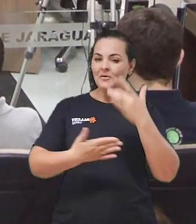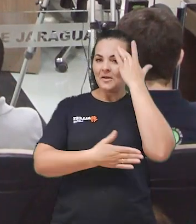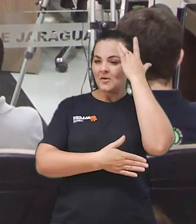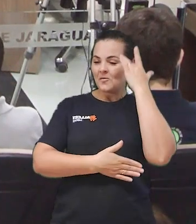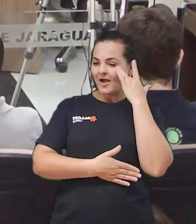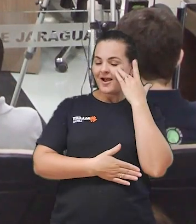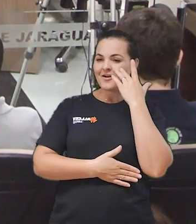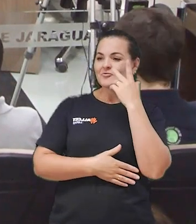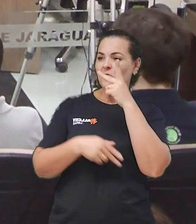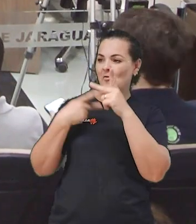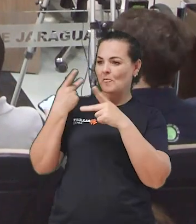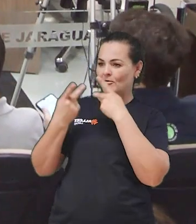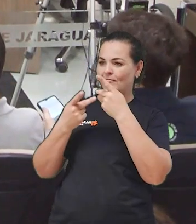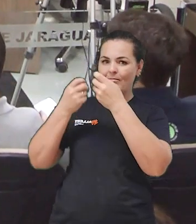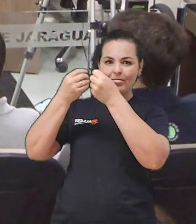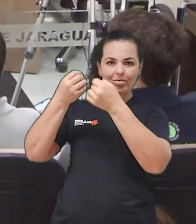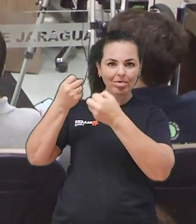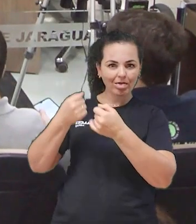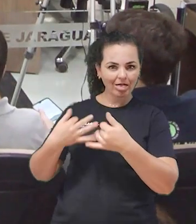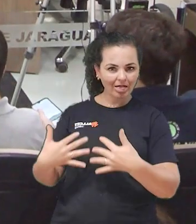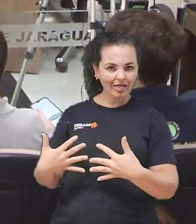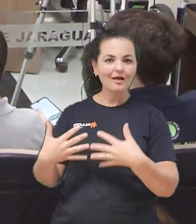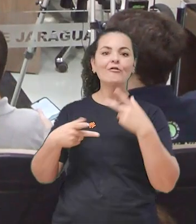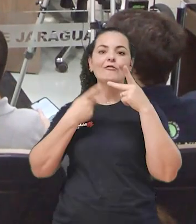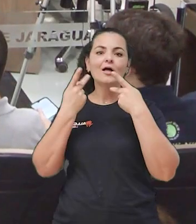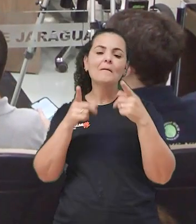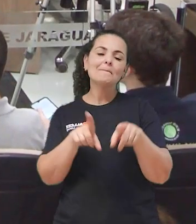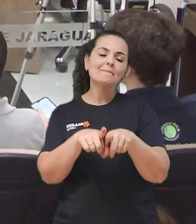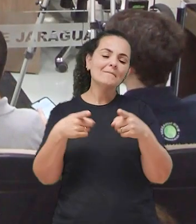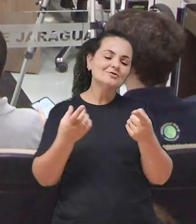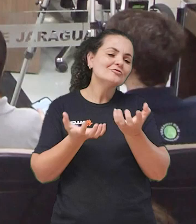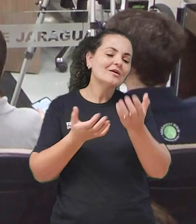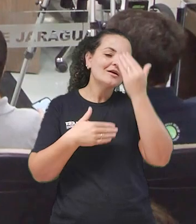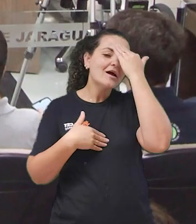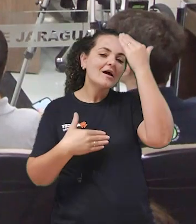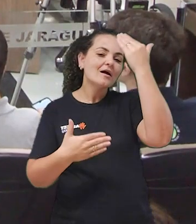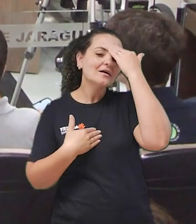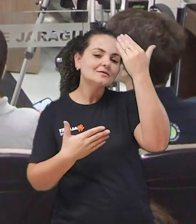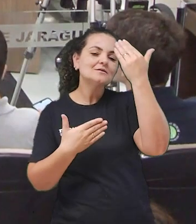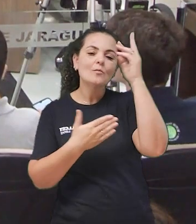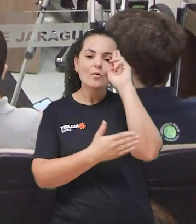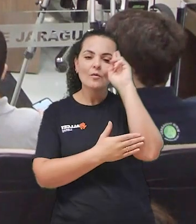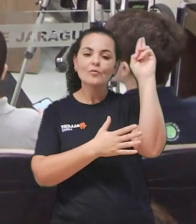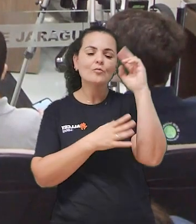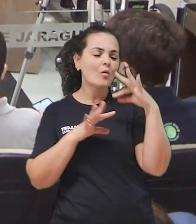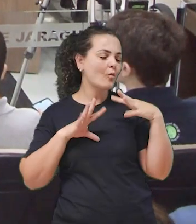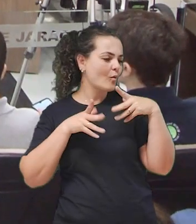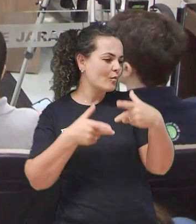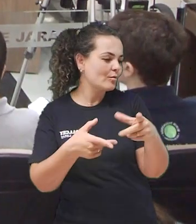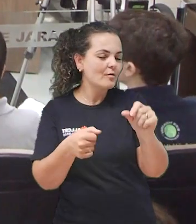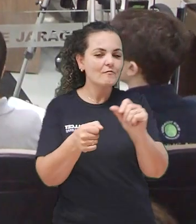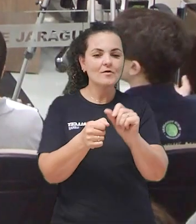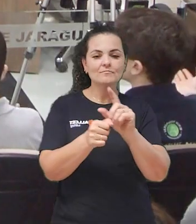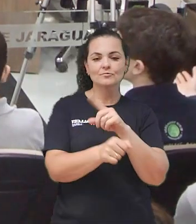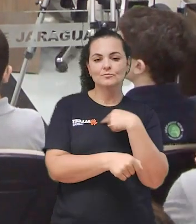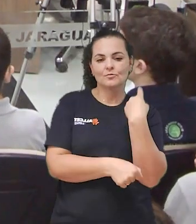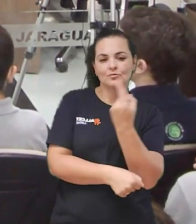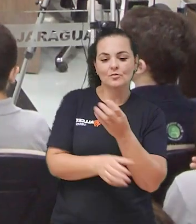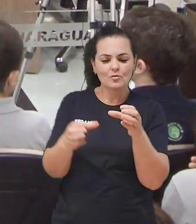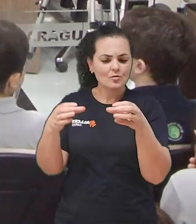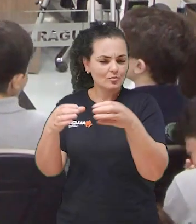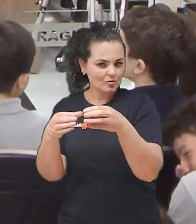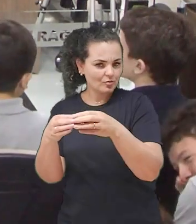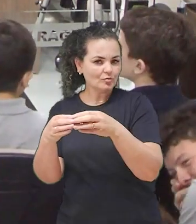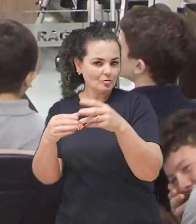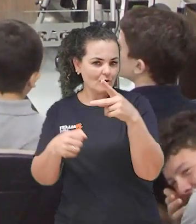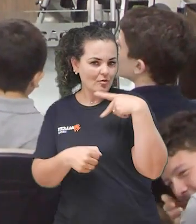Cauan eu acho que depois de tantas falas Não tem nem o que falar muito eh a gente só queria agradecer ao senhor por tudo que